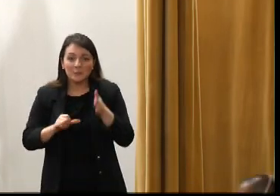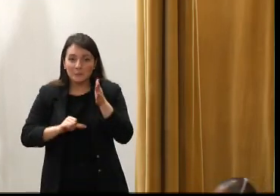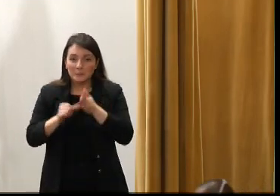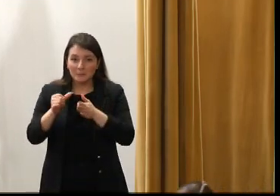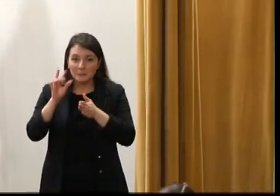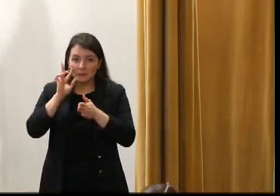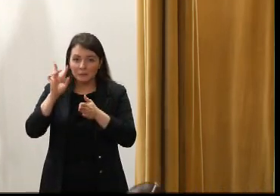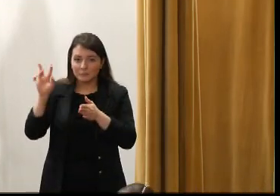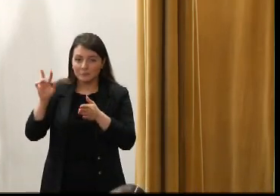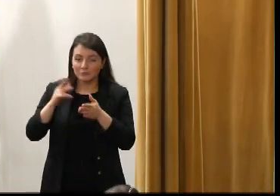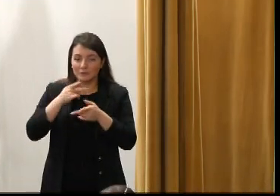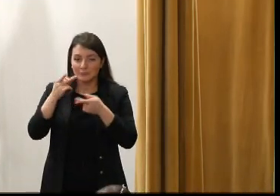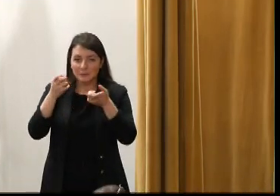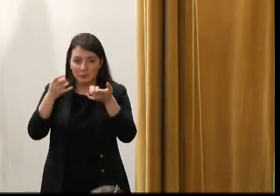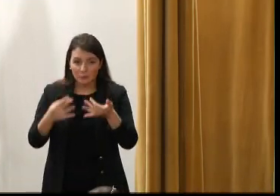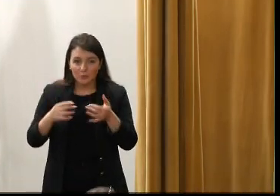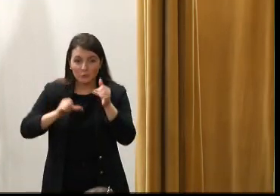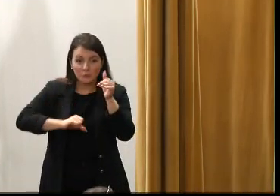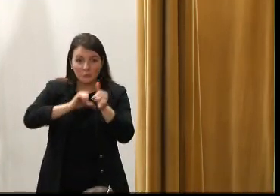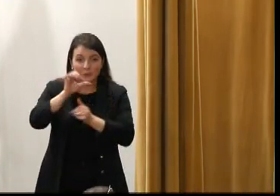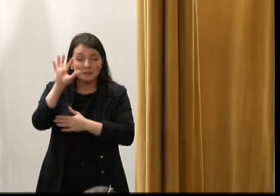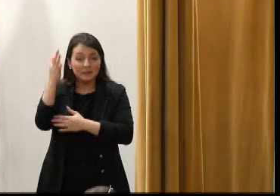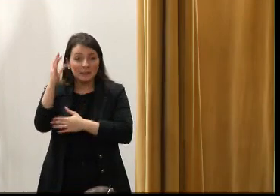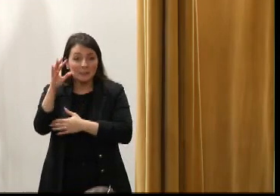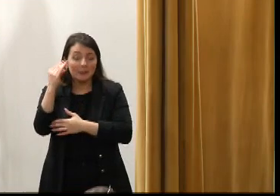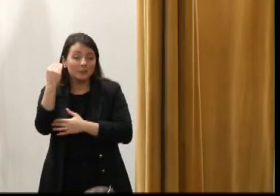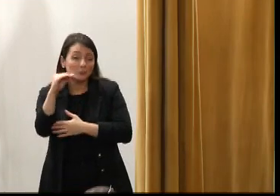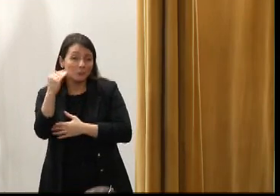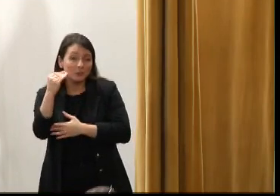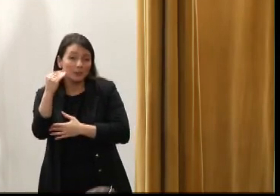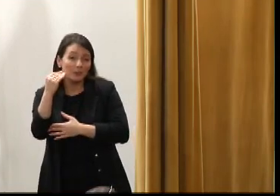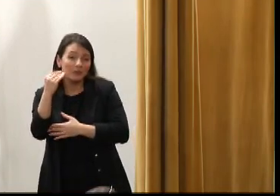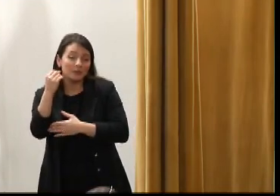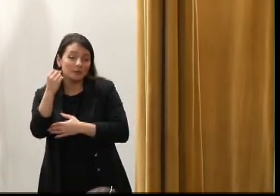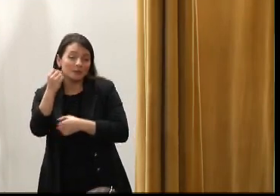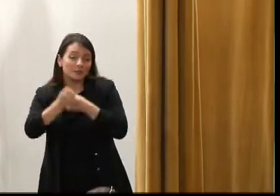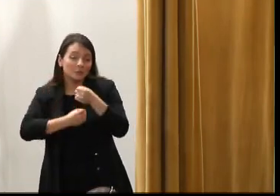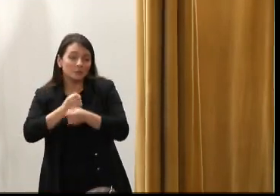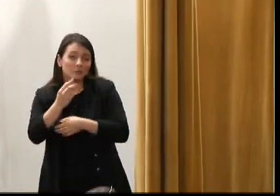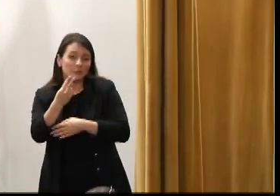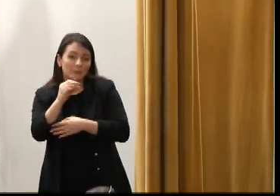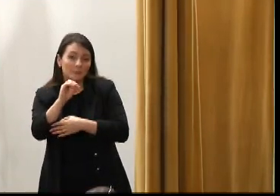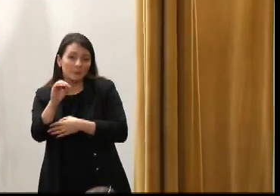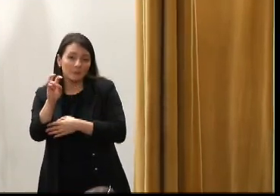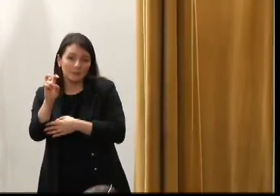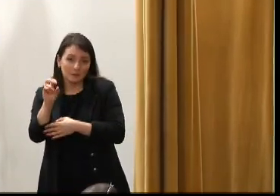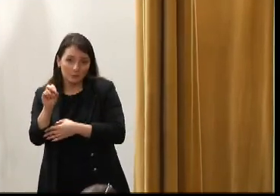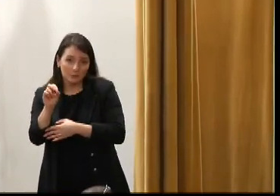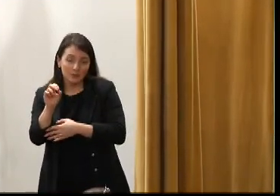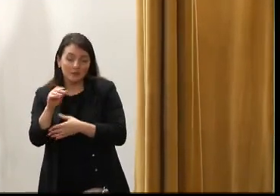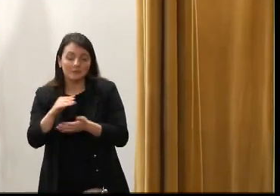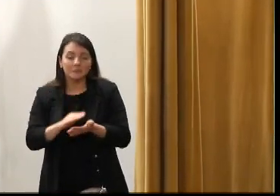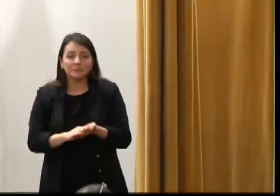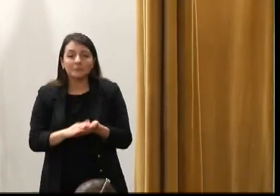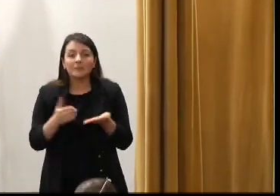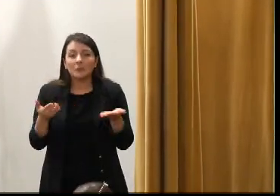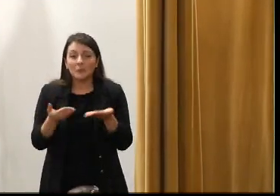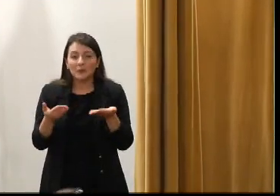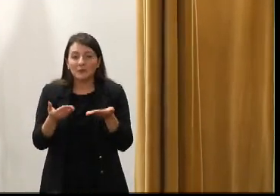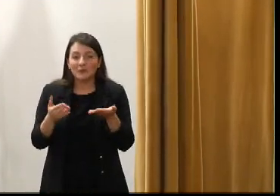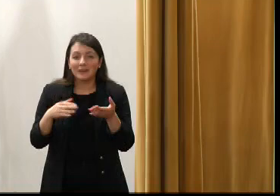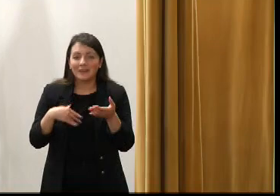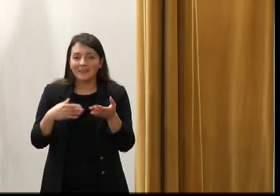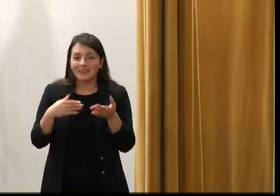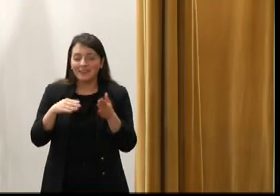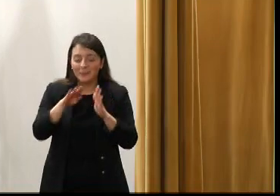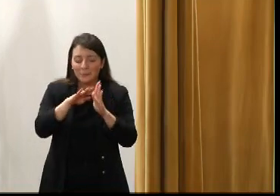foi falado, Mudanças Climáticas e Porto Alegre 2050. A gente vai quebrar um pouquinho o protocolo,